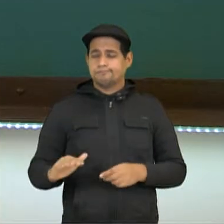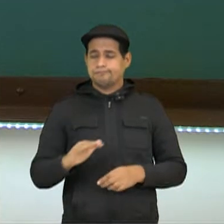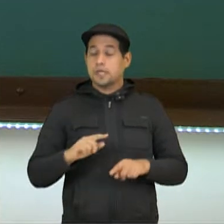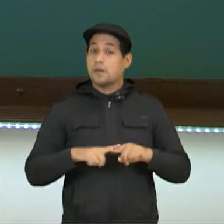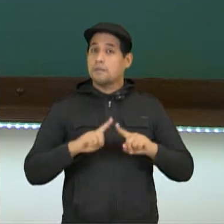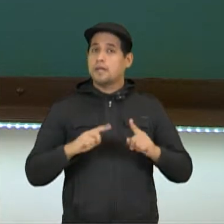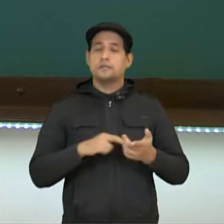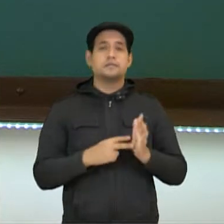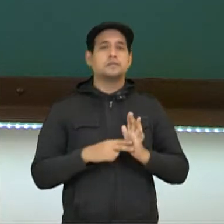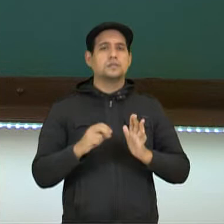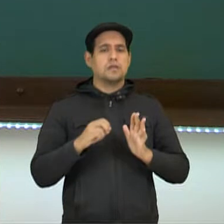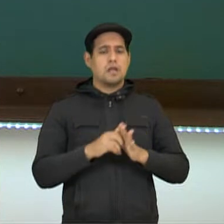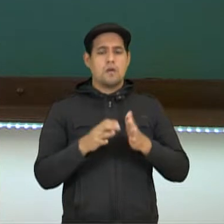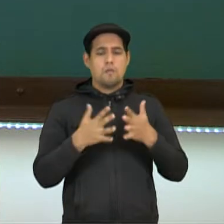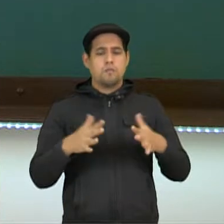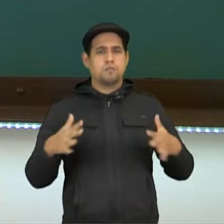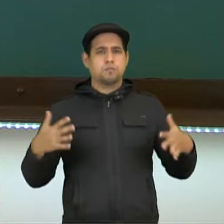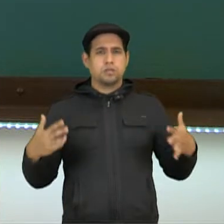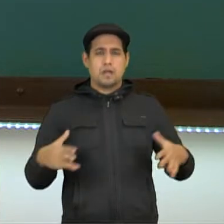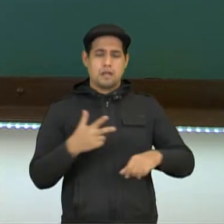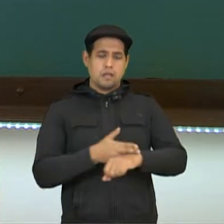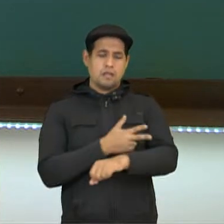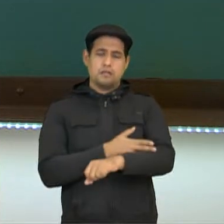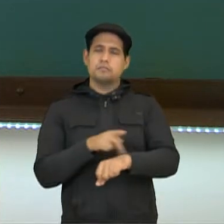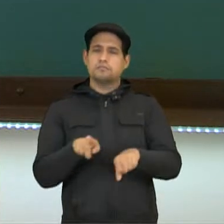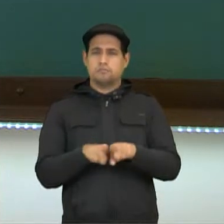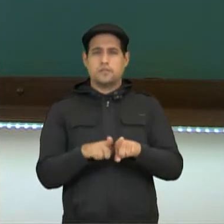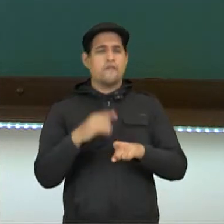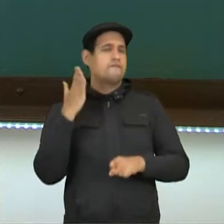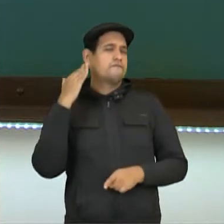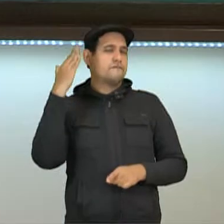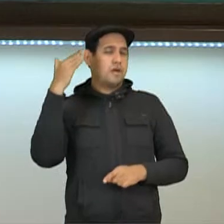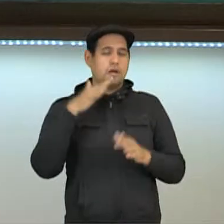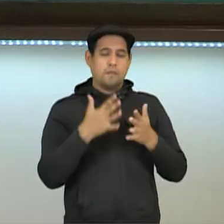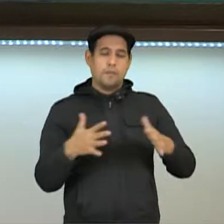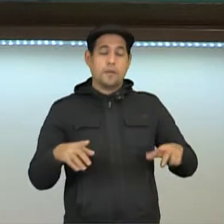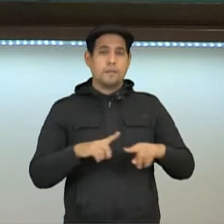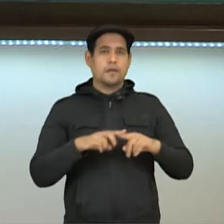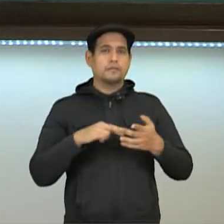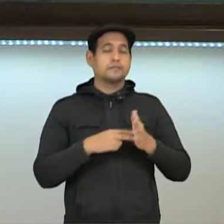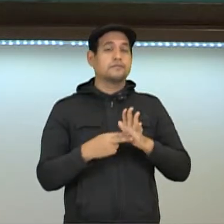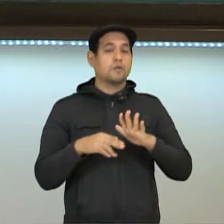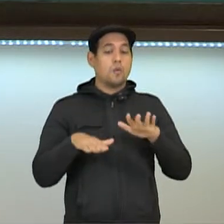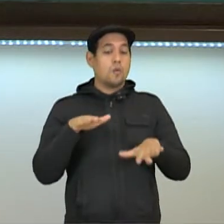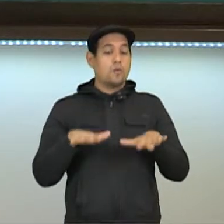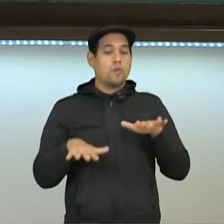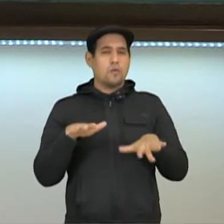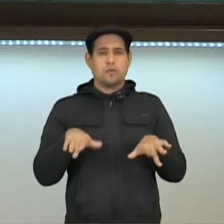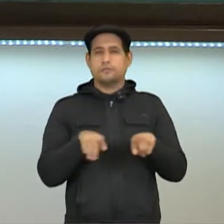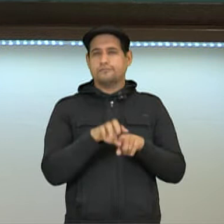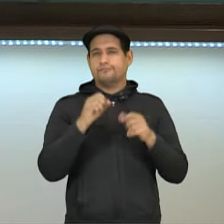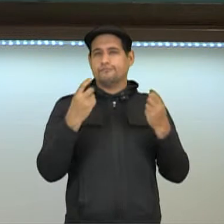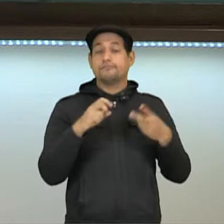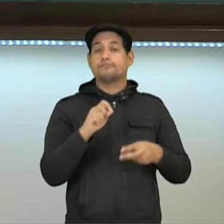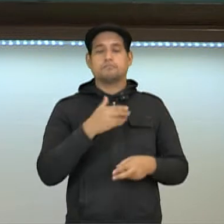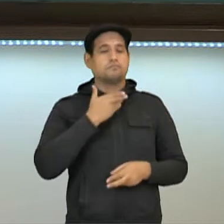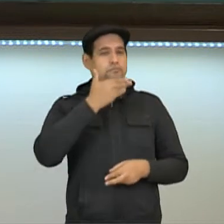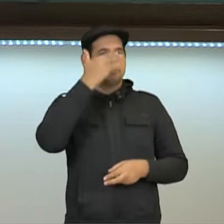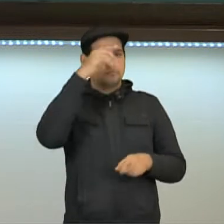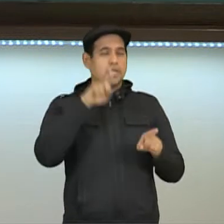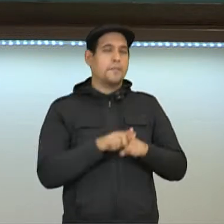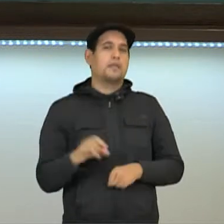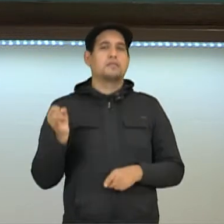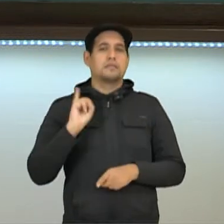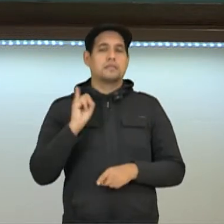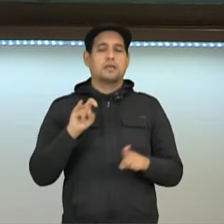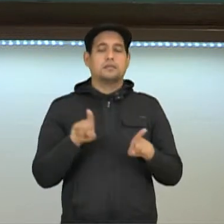era então no mar Mediterrâneo, que era um mar conhecido, mas que era um mar controlado, como está falando ali, pelos árabes e pelos